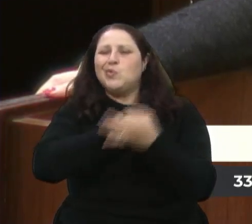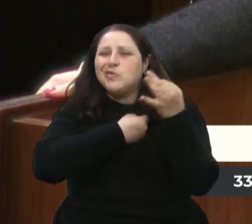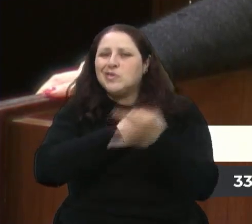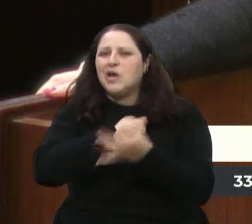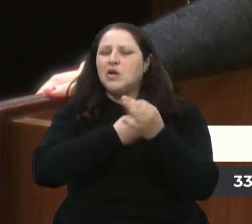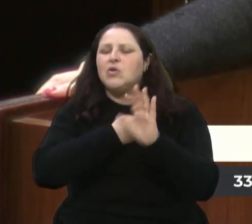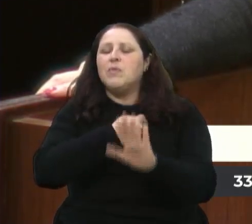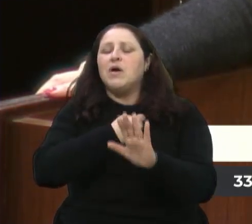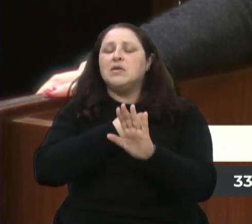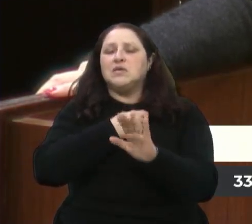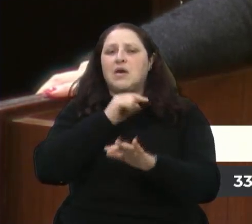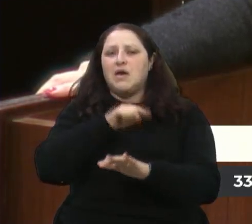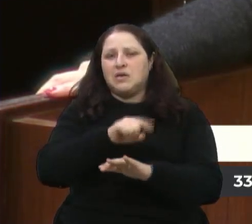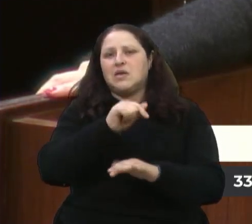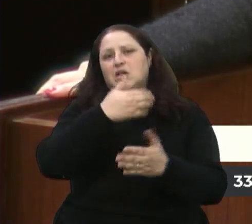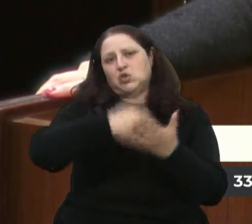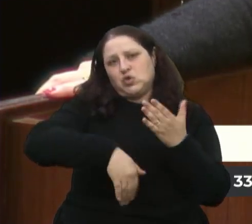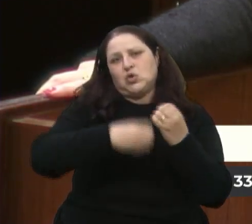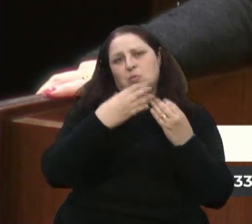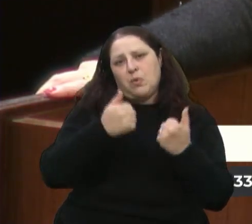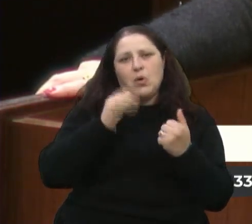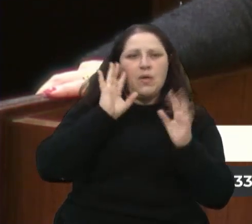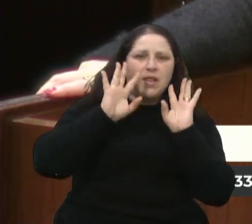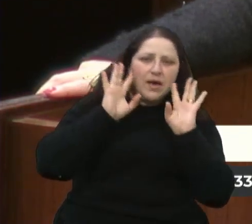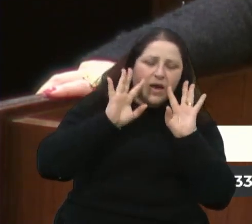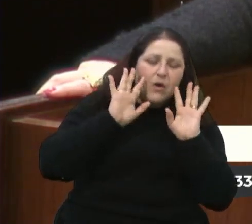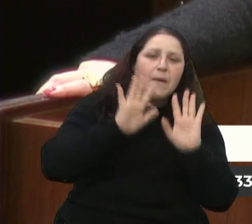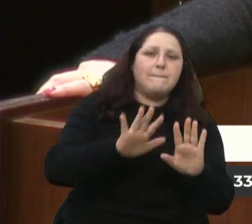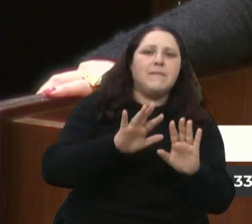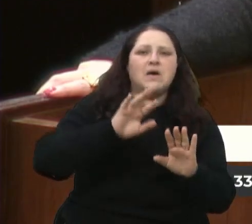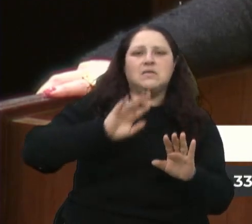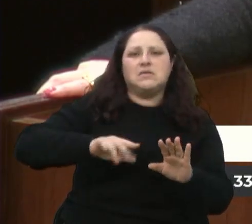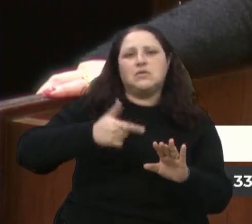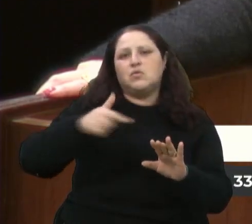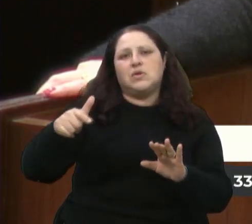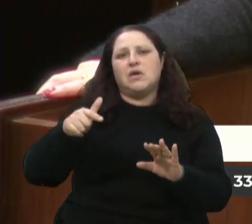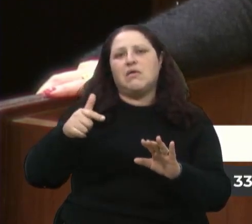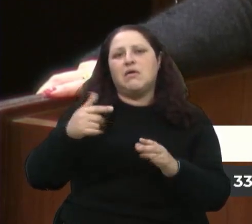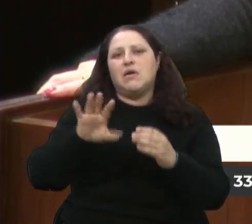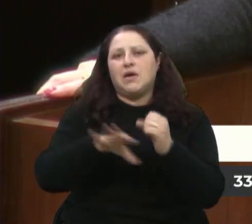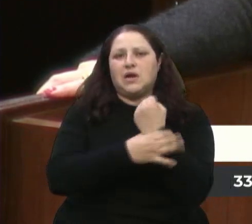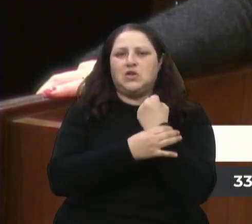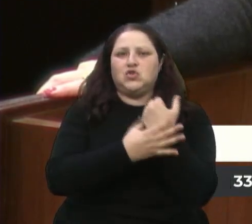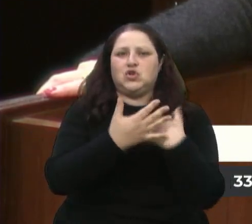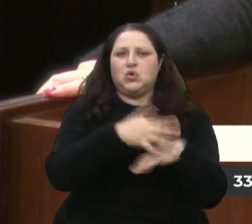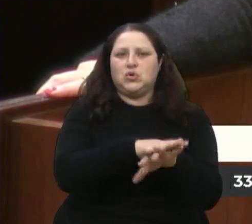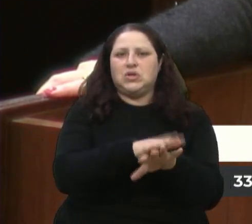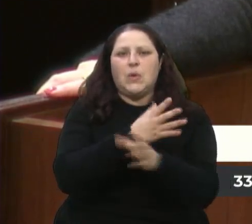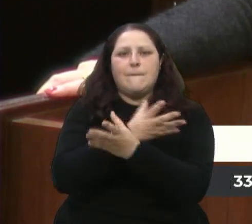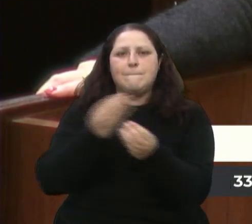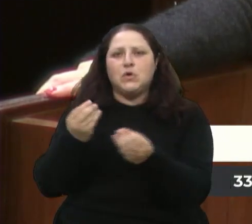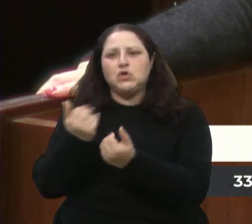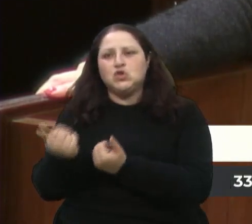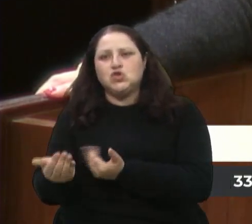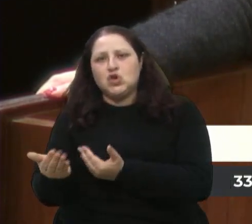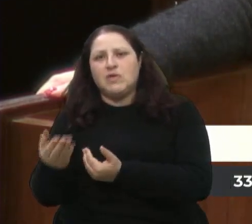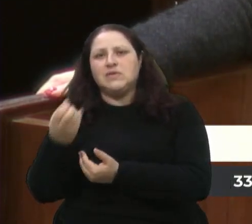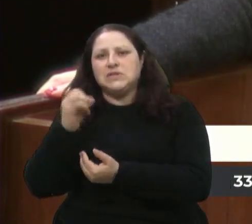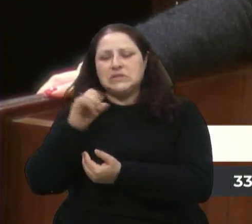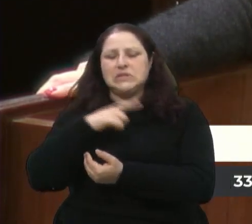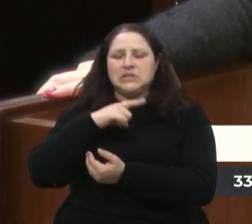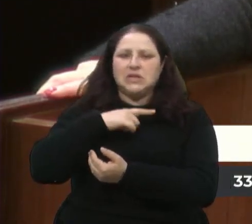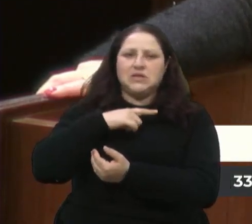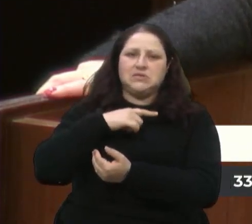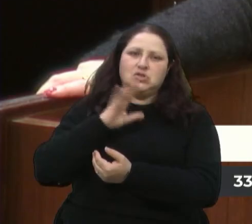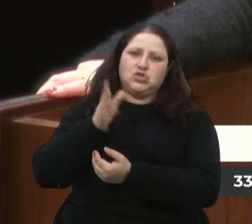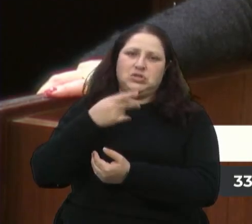Isto aí é um desconto, é bom, é legal, mas não garante a inclusão. Tem muitos jovens, se tivesse, como